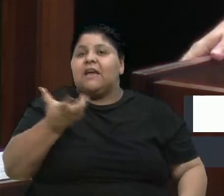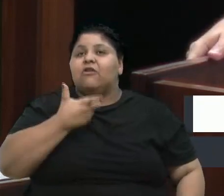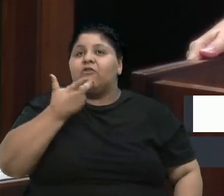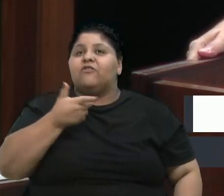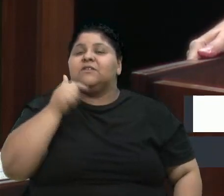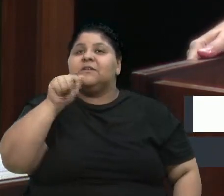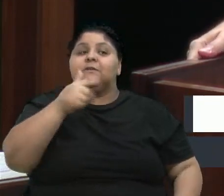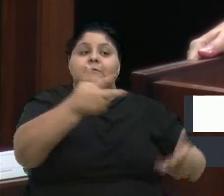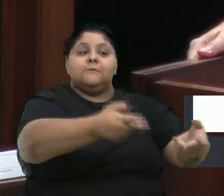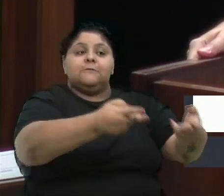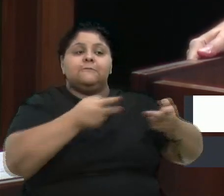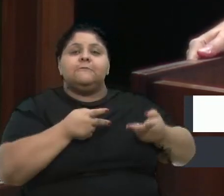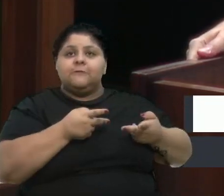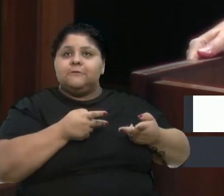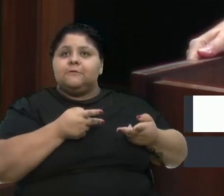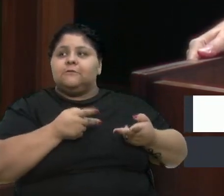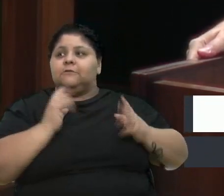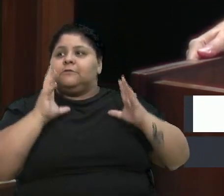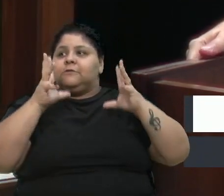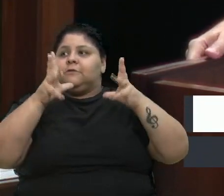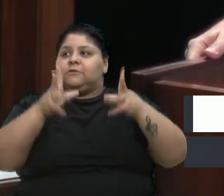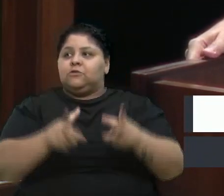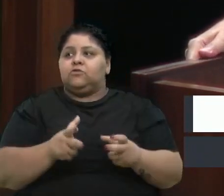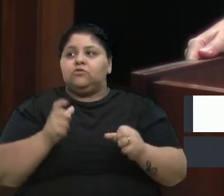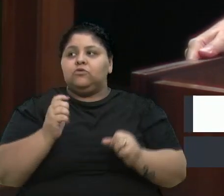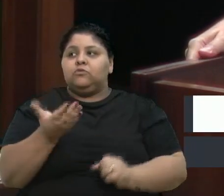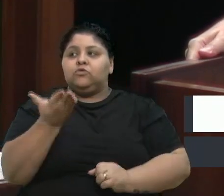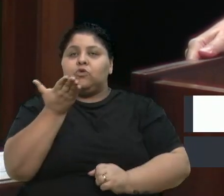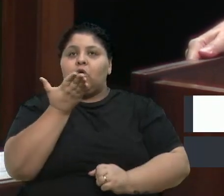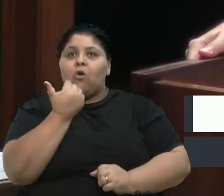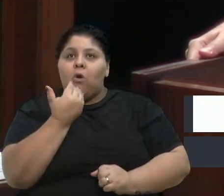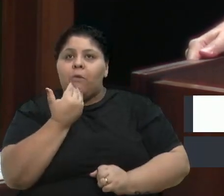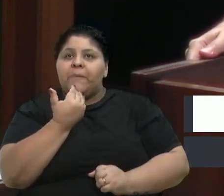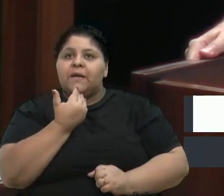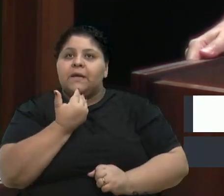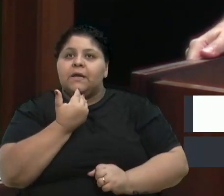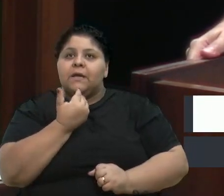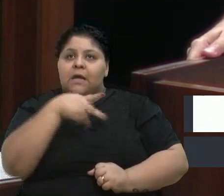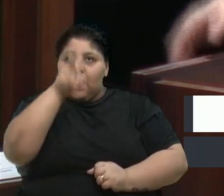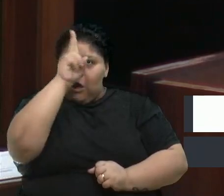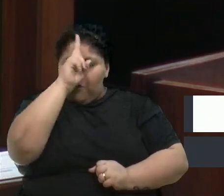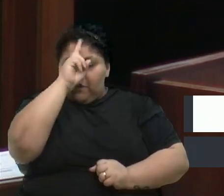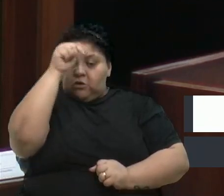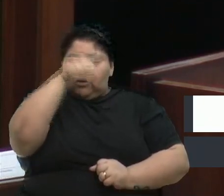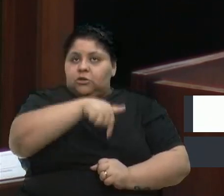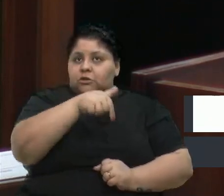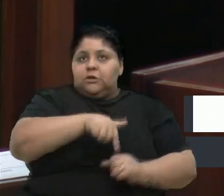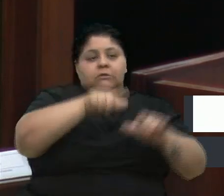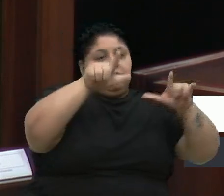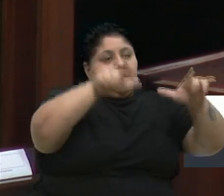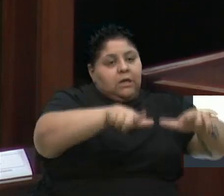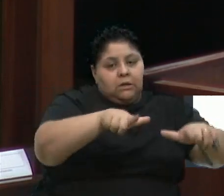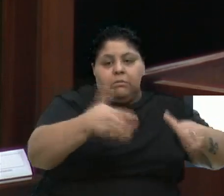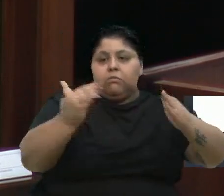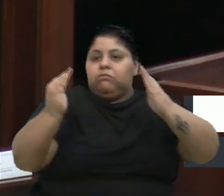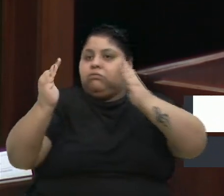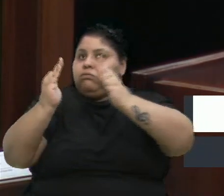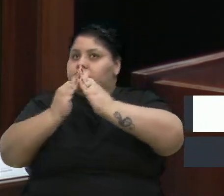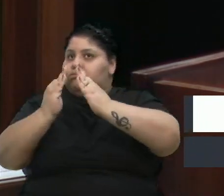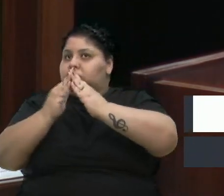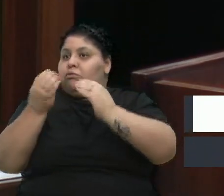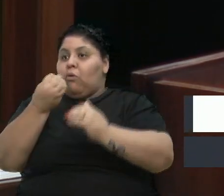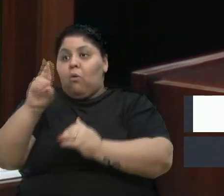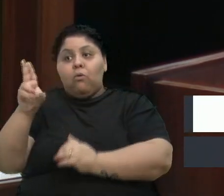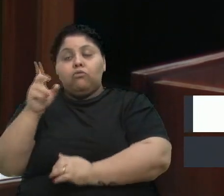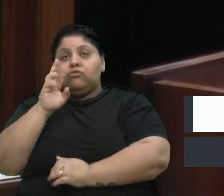os colegas vereadores, que todo mundo come ao meio-dia aqui, todo mundo almoça no seu gabinete, em casa ou num